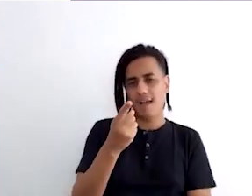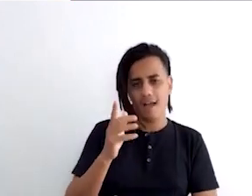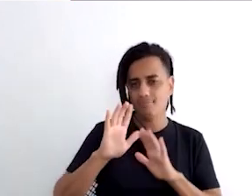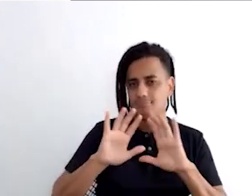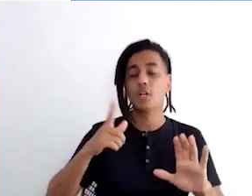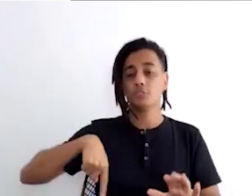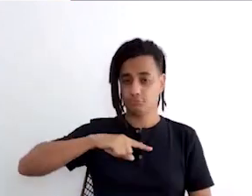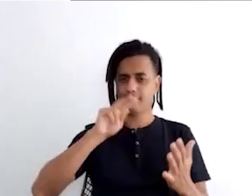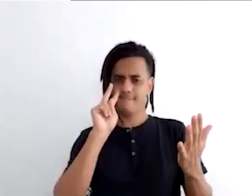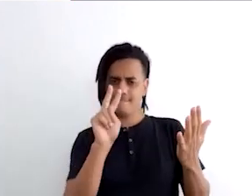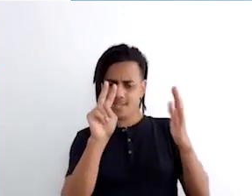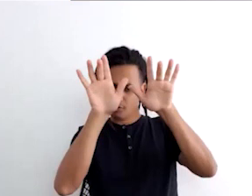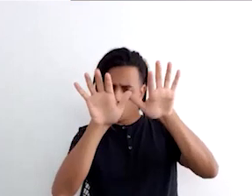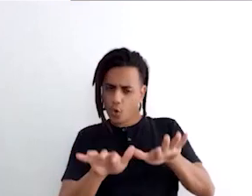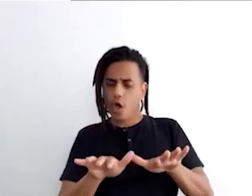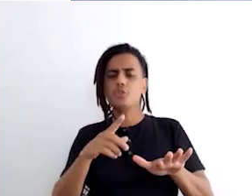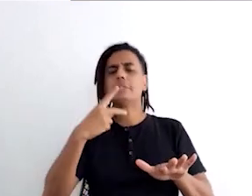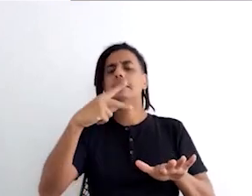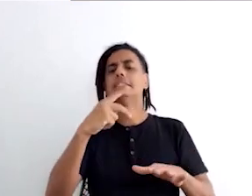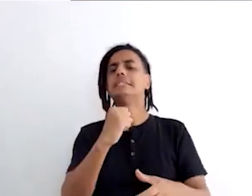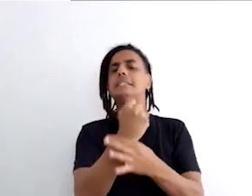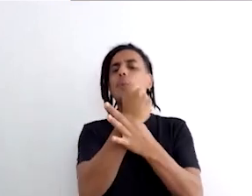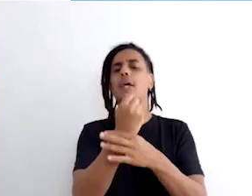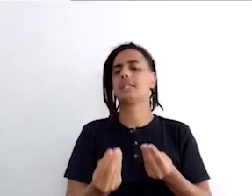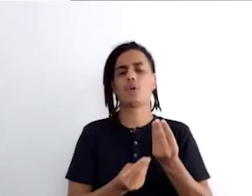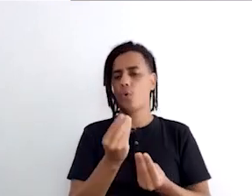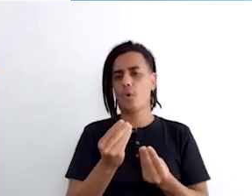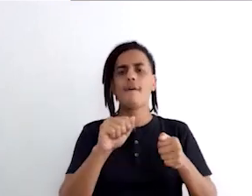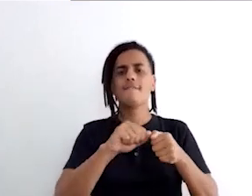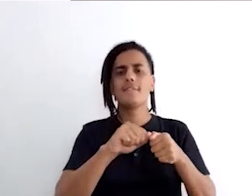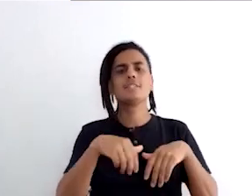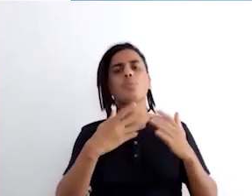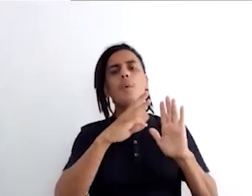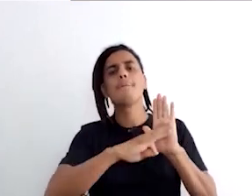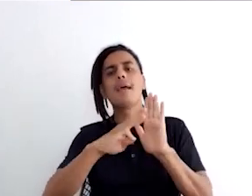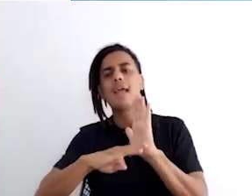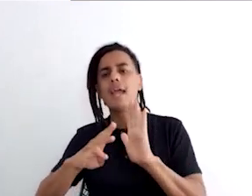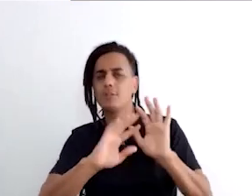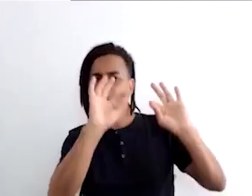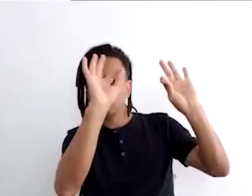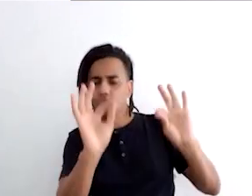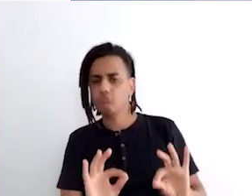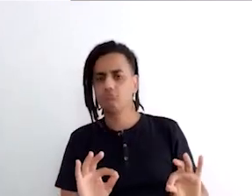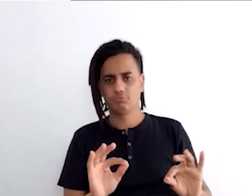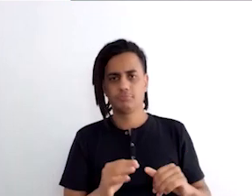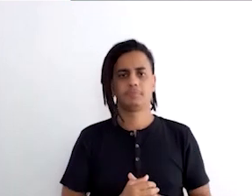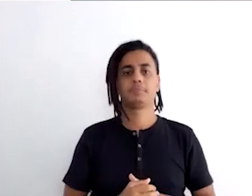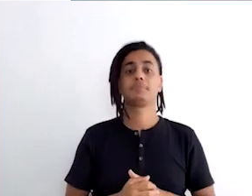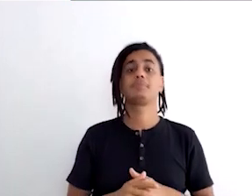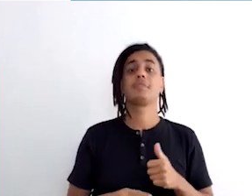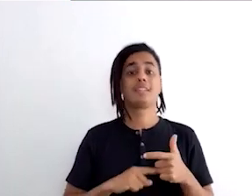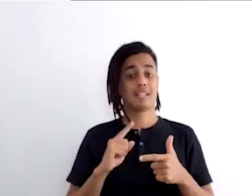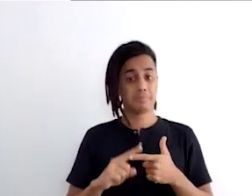código para ver como ele está em relação à segurança, de como foi codificado, os métodos, etc. Depois a gente vai rodar uma